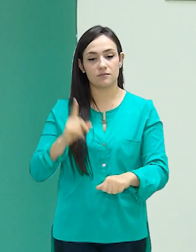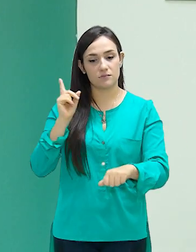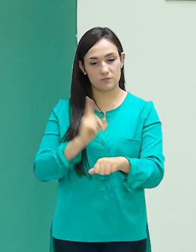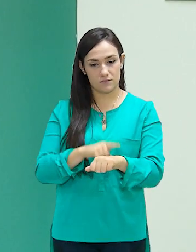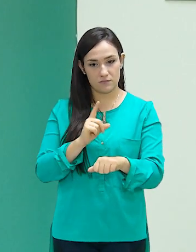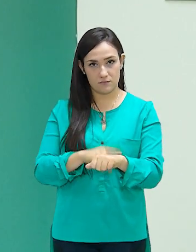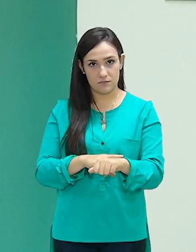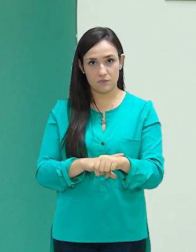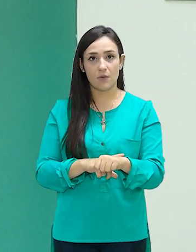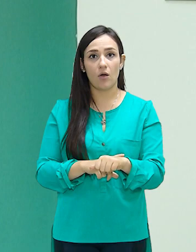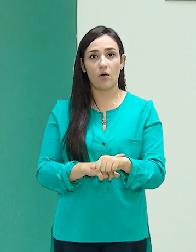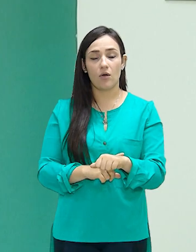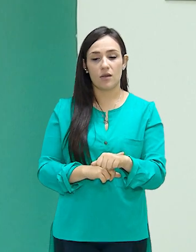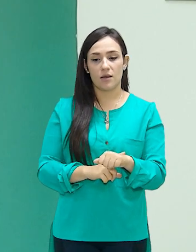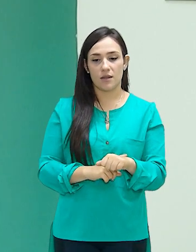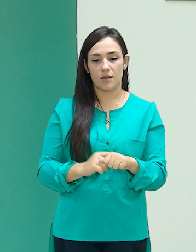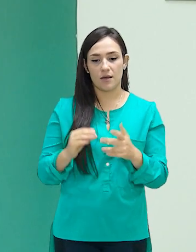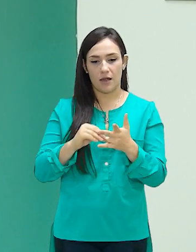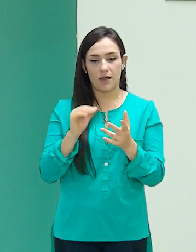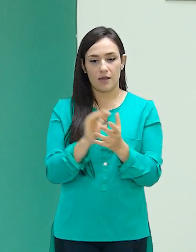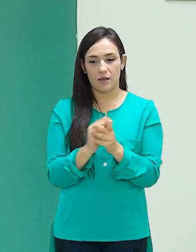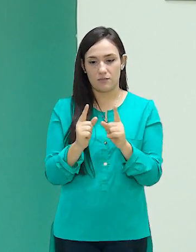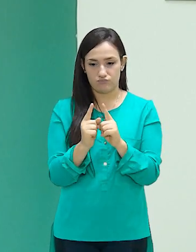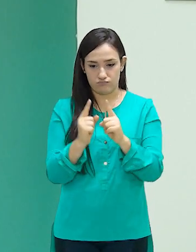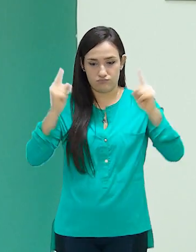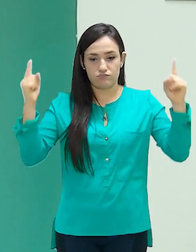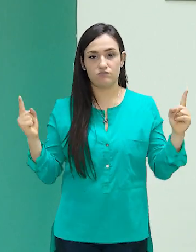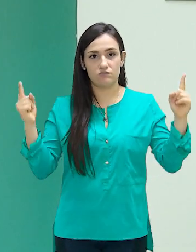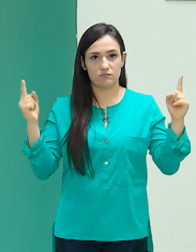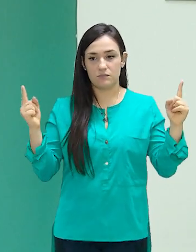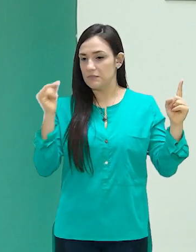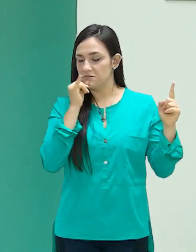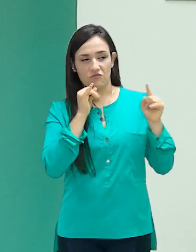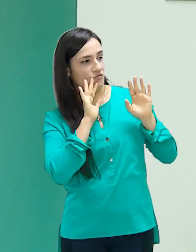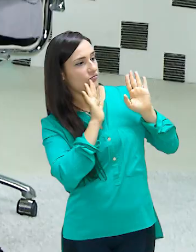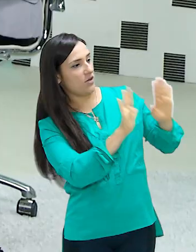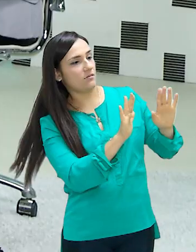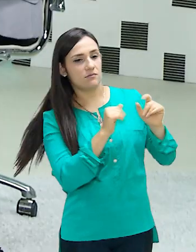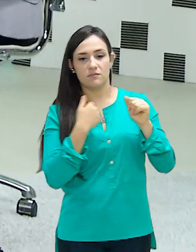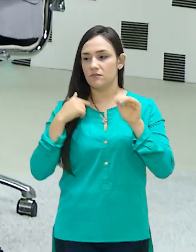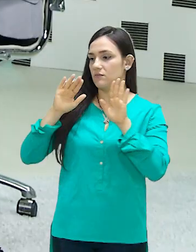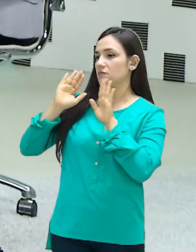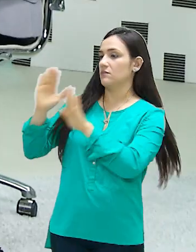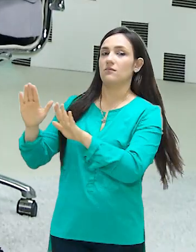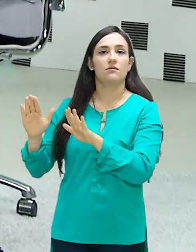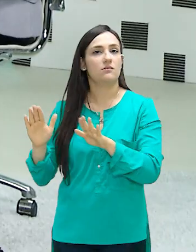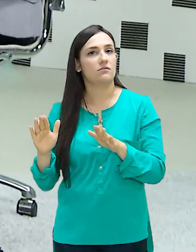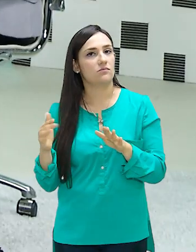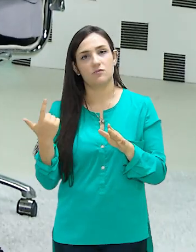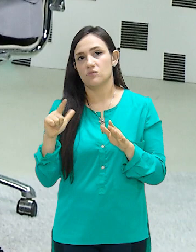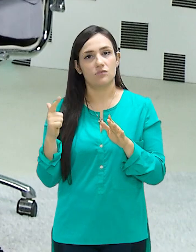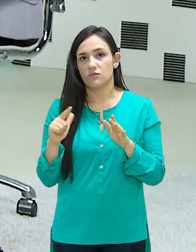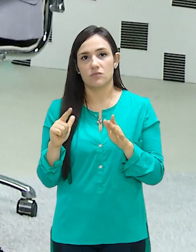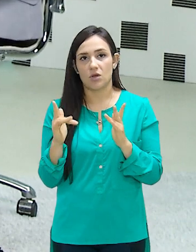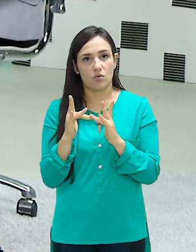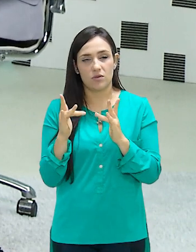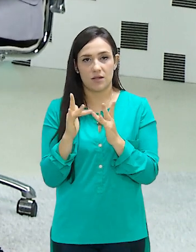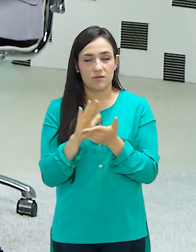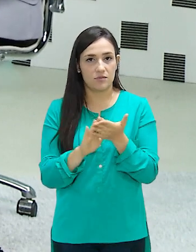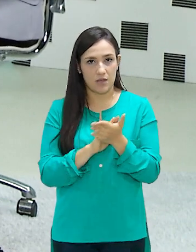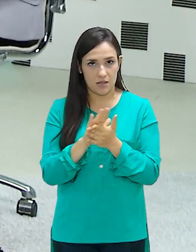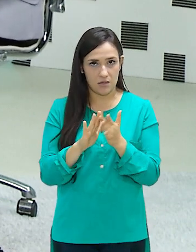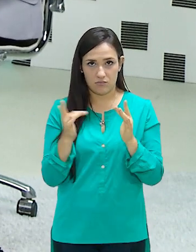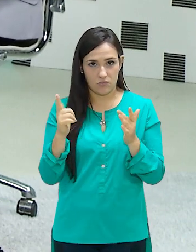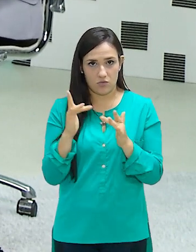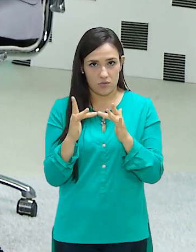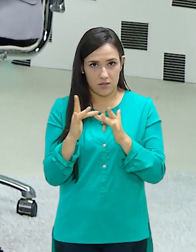que ele separou de corpos, né? Está separado, cada um na tua casa, mas eles ainda não... Tem um vínculo. Exatamente, porque existe